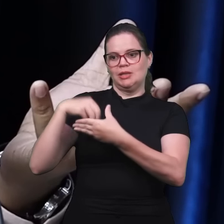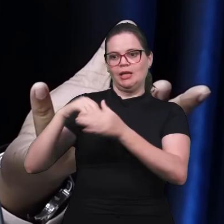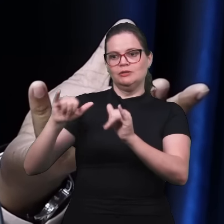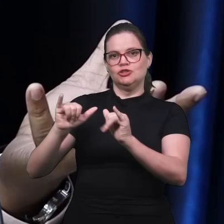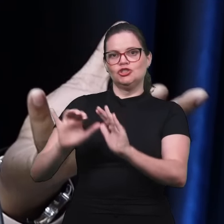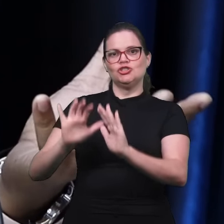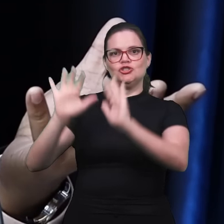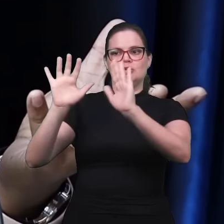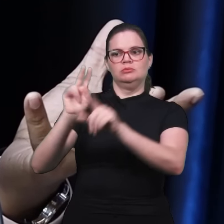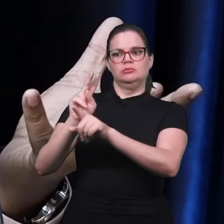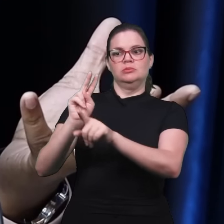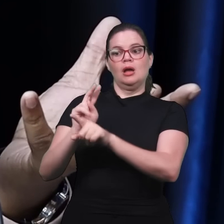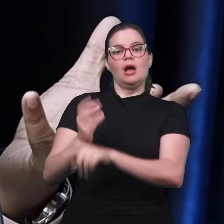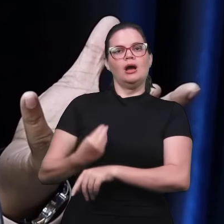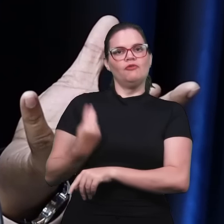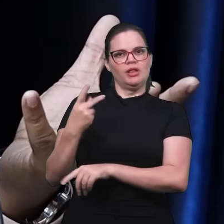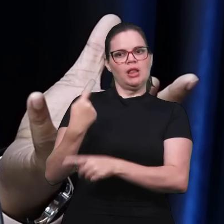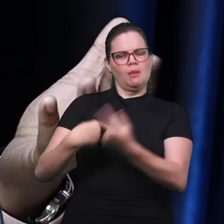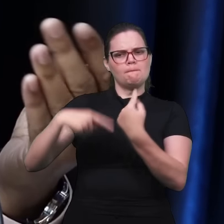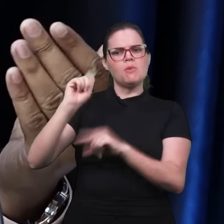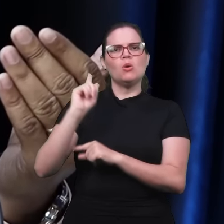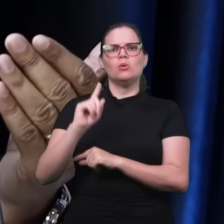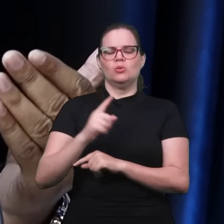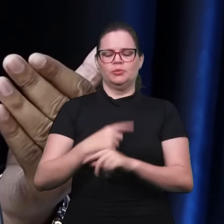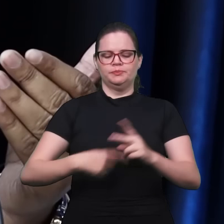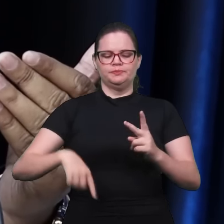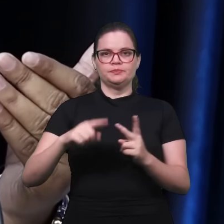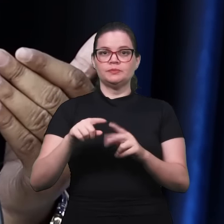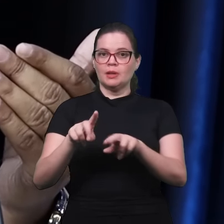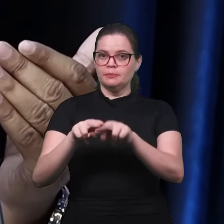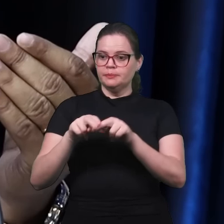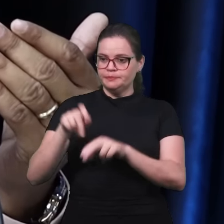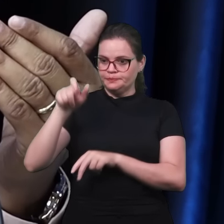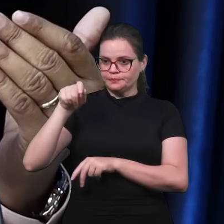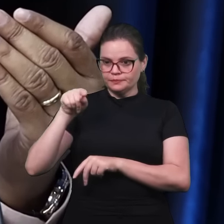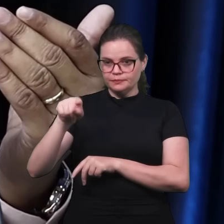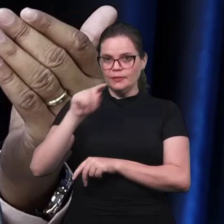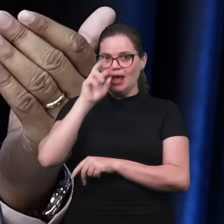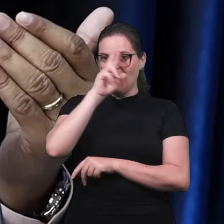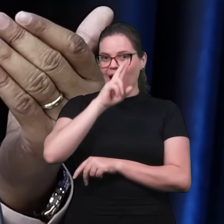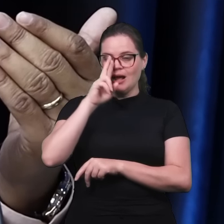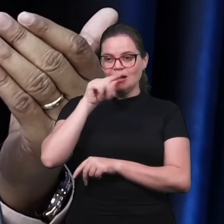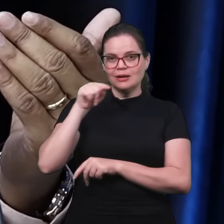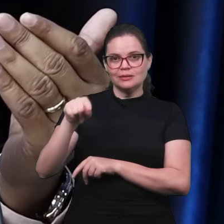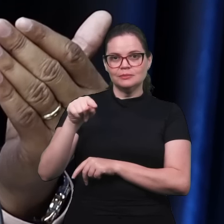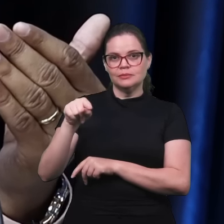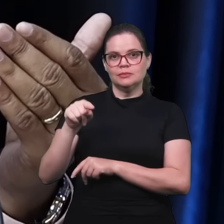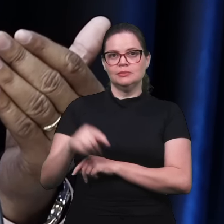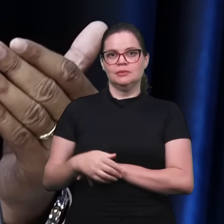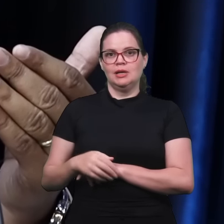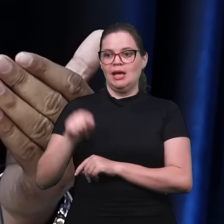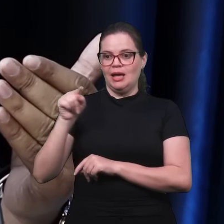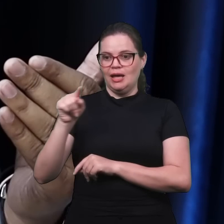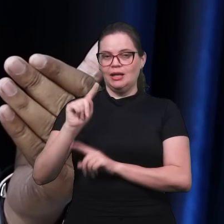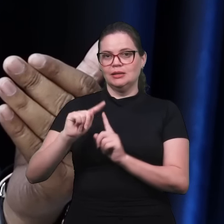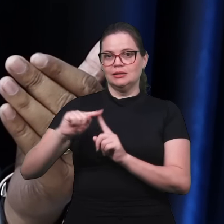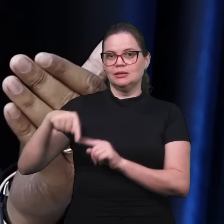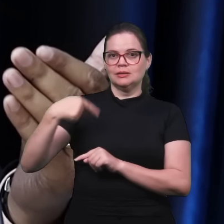vida transformada, né? E através de Raabe, quer dizer, ela se